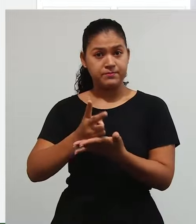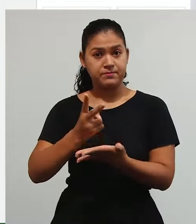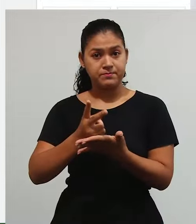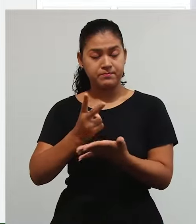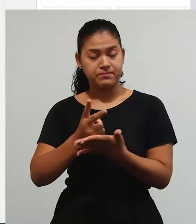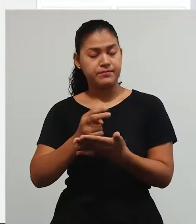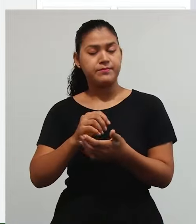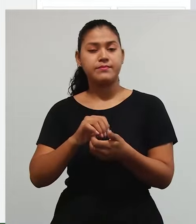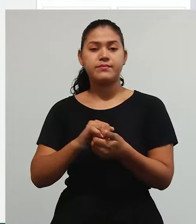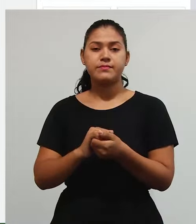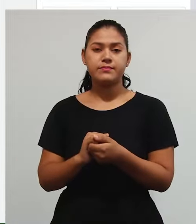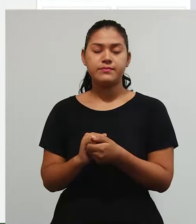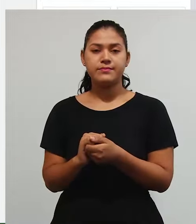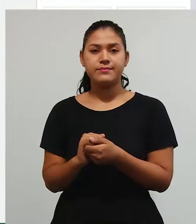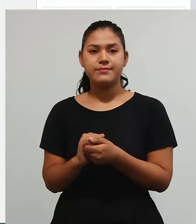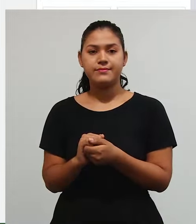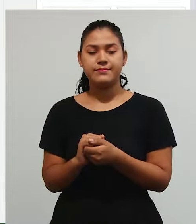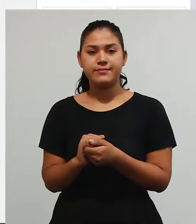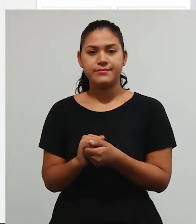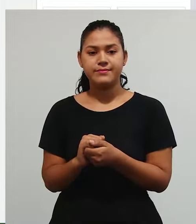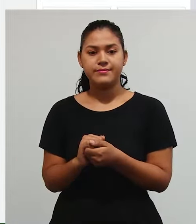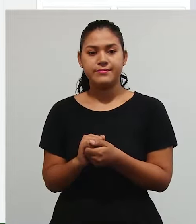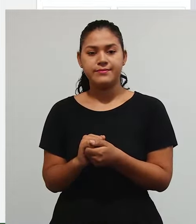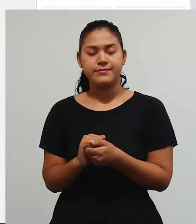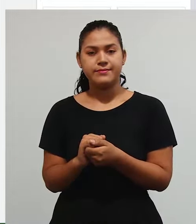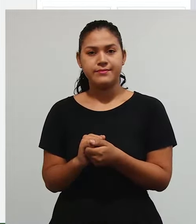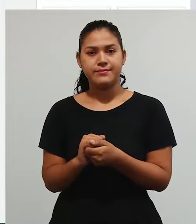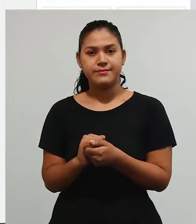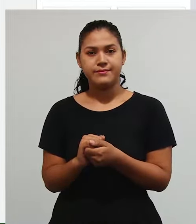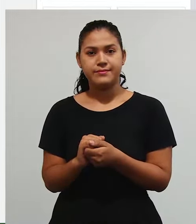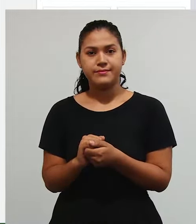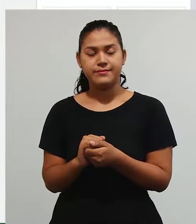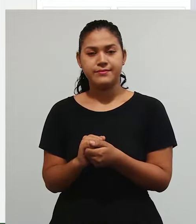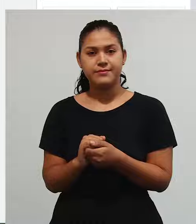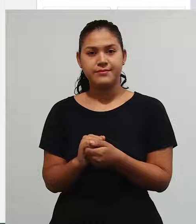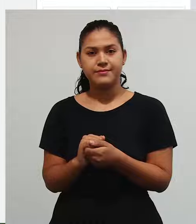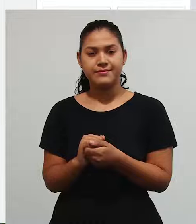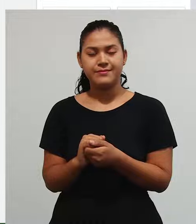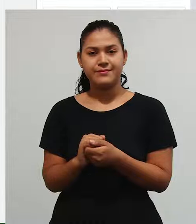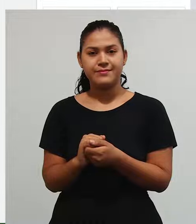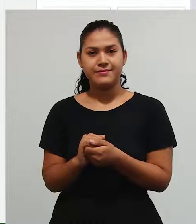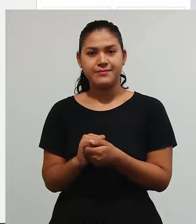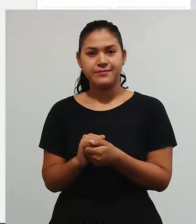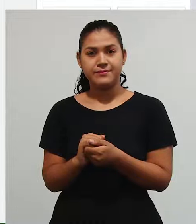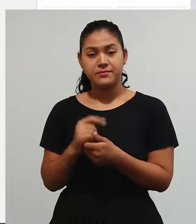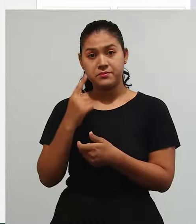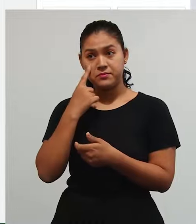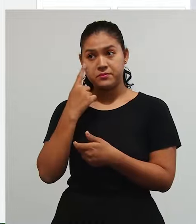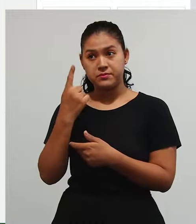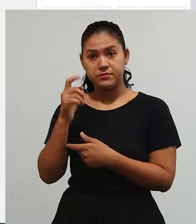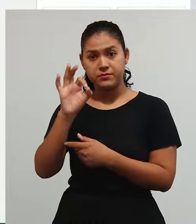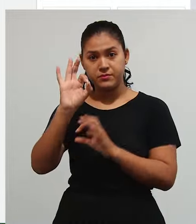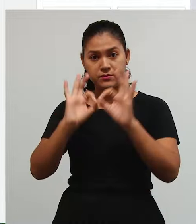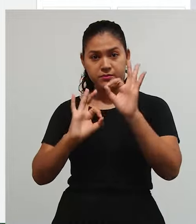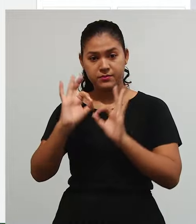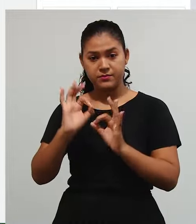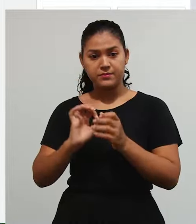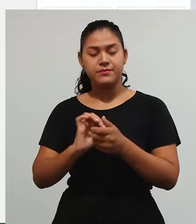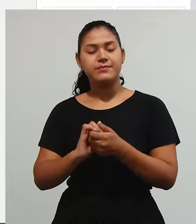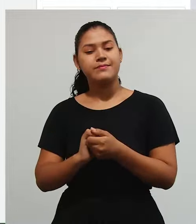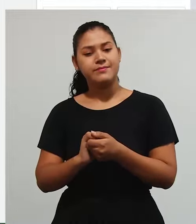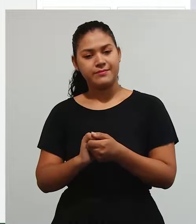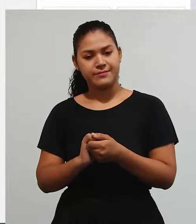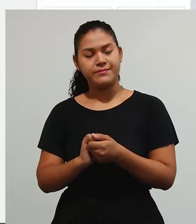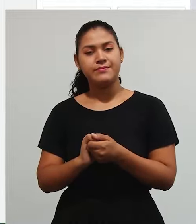Deixa eu selecionar aqui, só um instante para a gente usar o cursor adequadamente. Então, a gente seleciona aqui a fonte, não